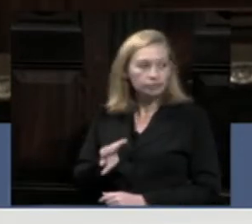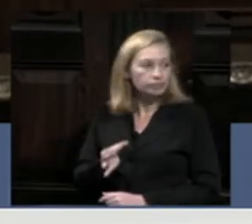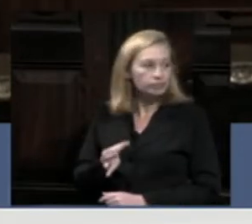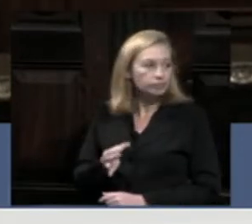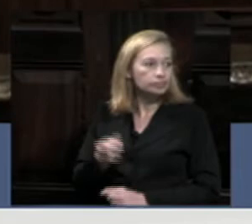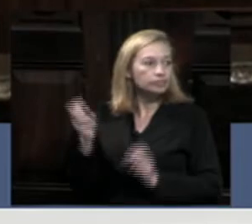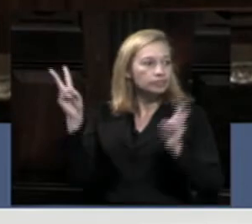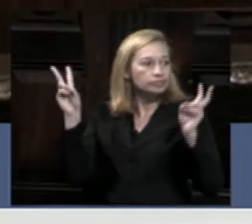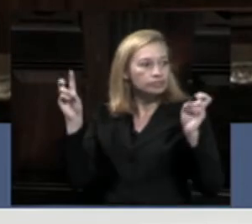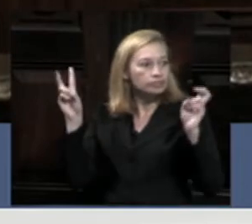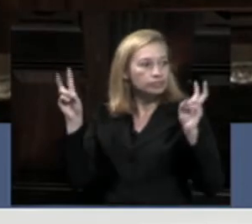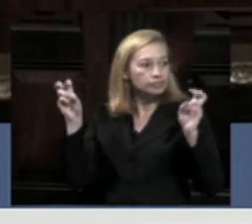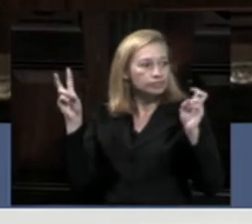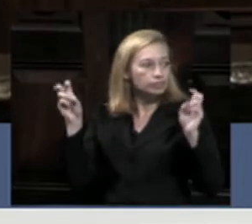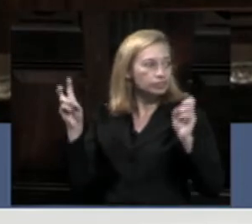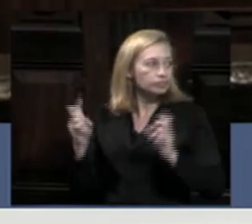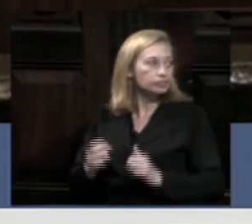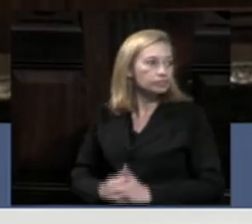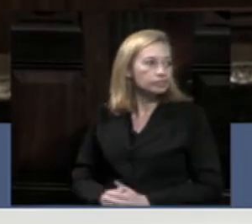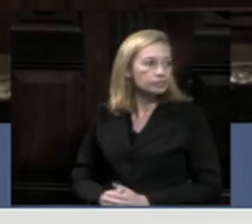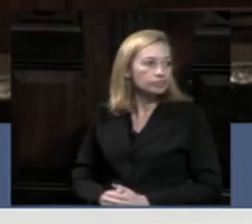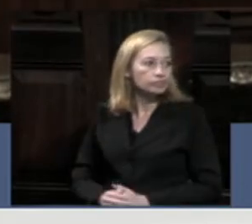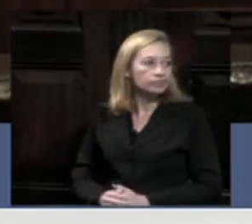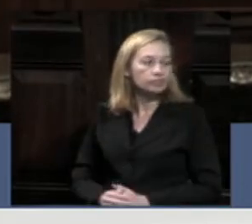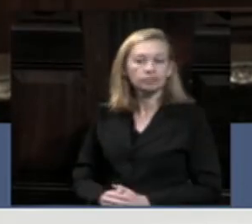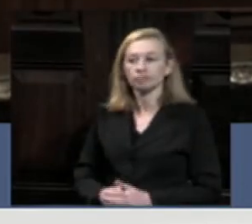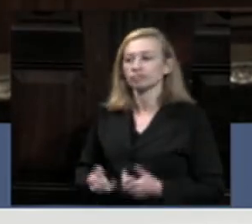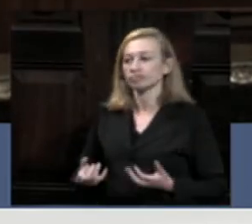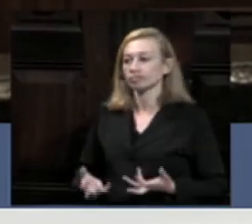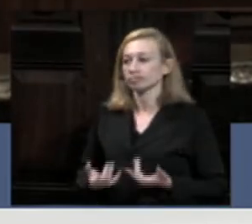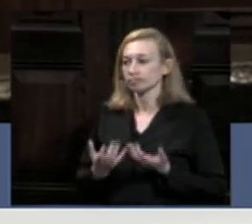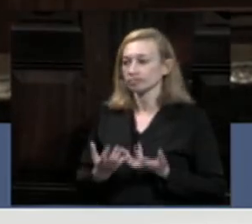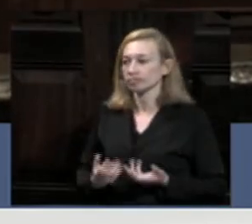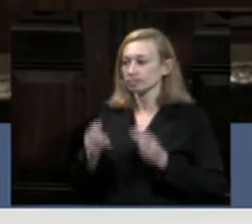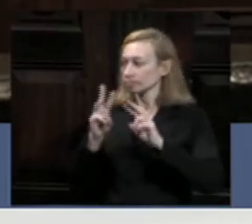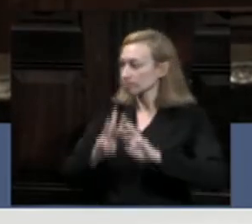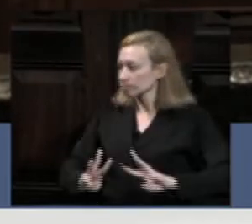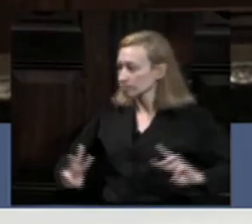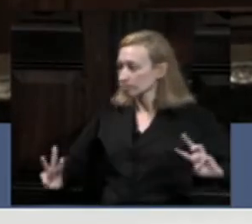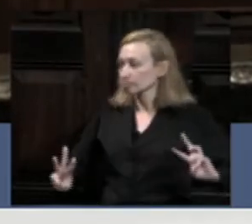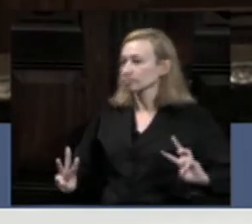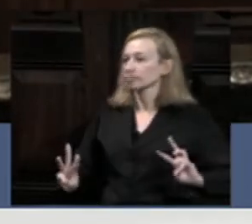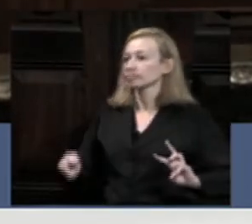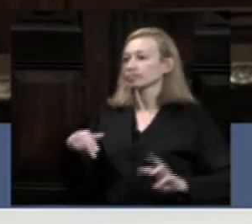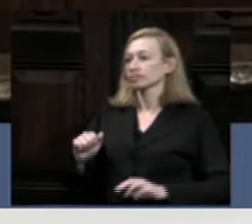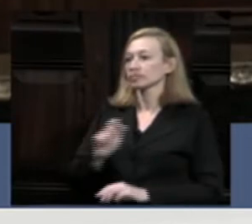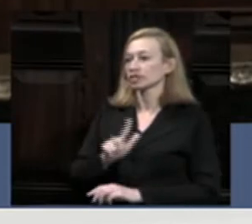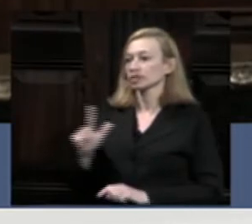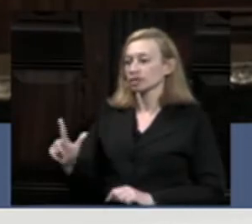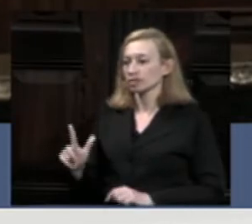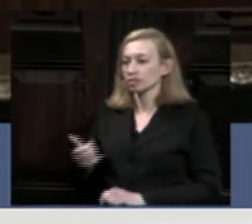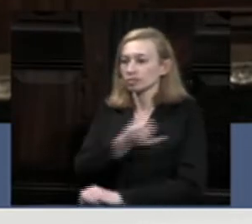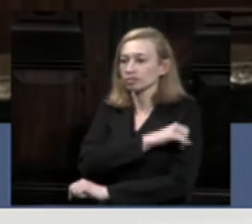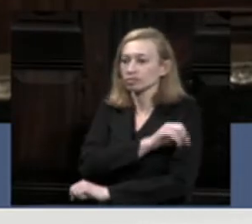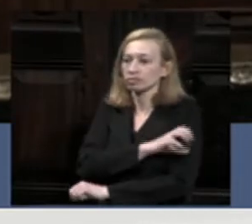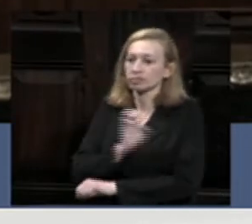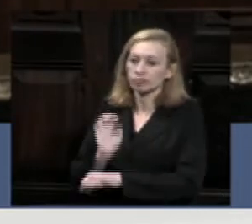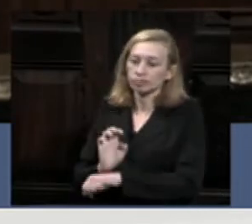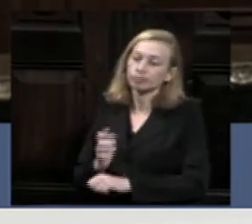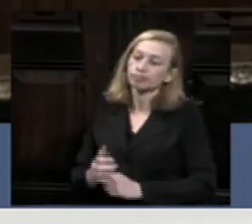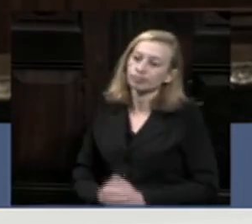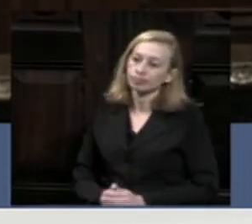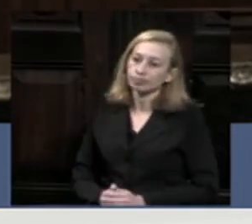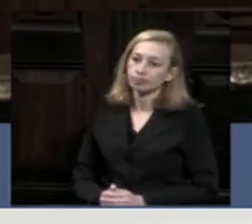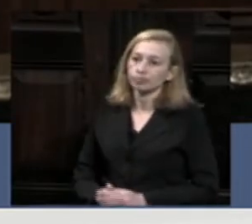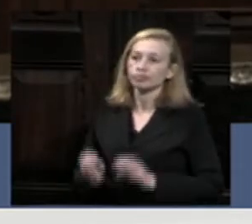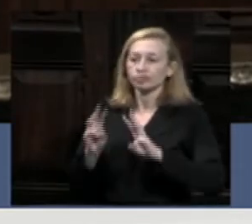o assunto que foi a queima, o incêndio do Museu Nacional do Rio de Janeiro. Museu